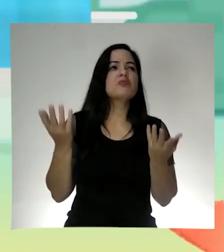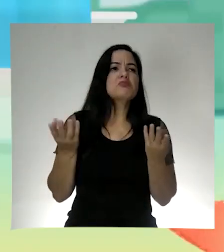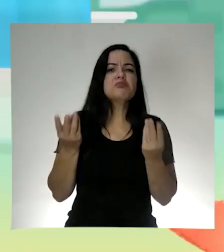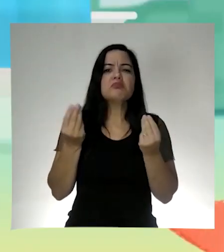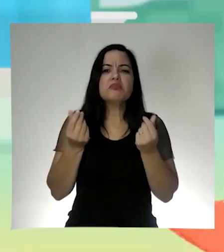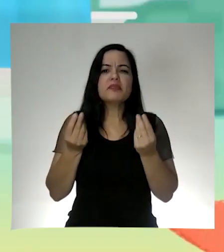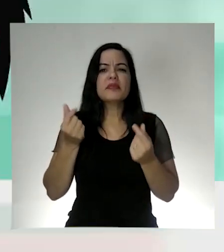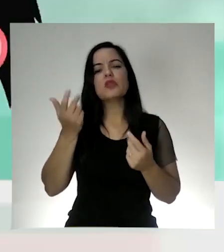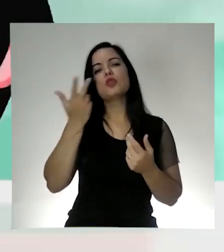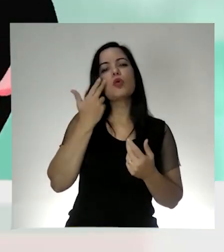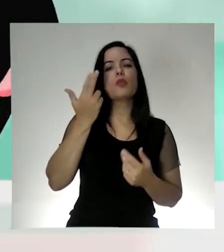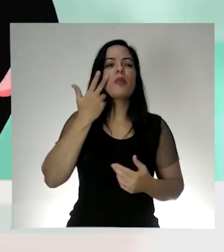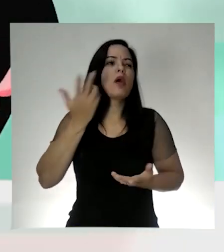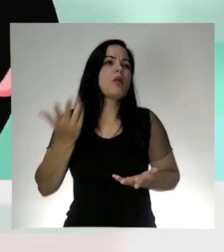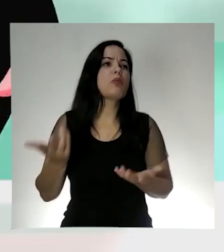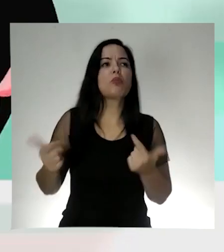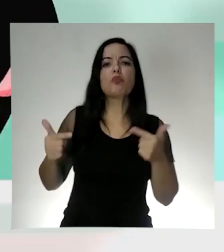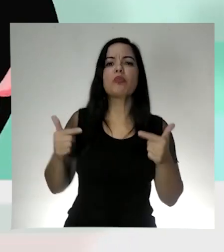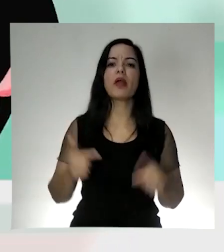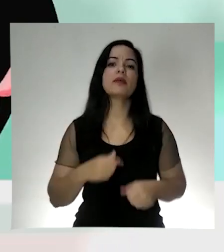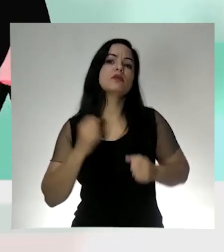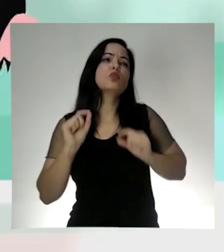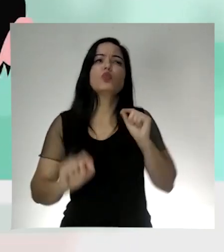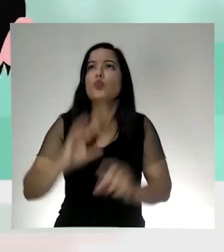que tá acontecendo aqui?